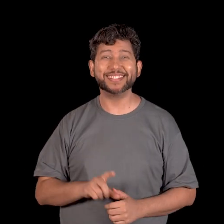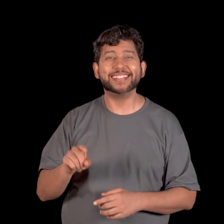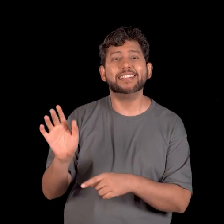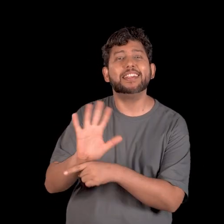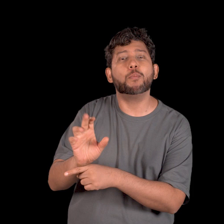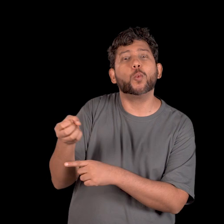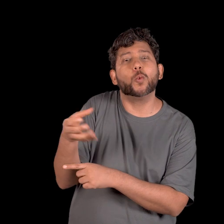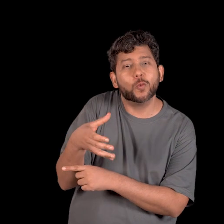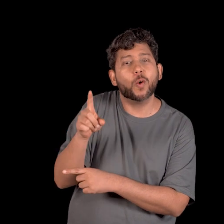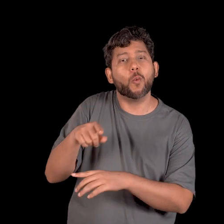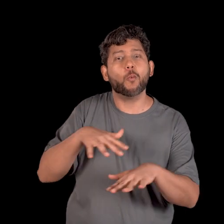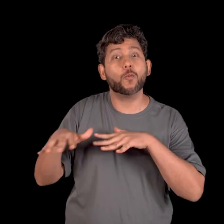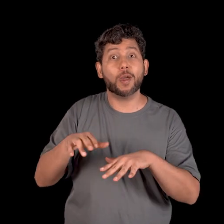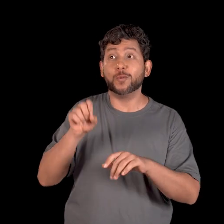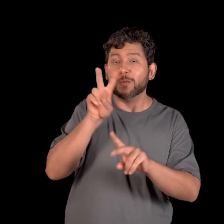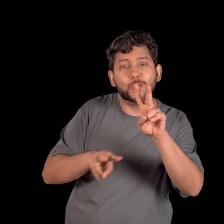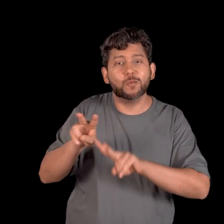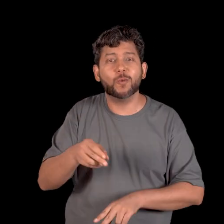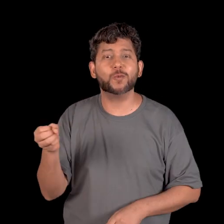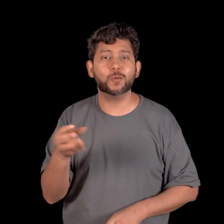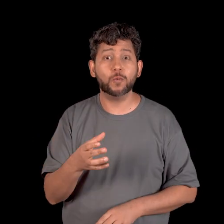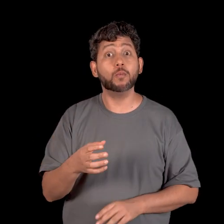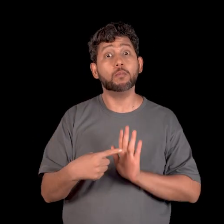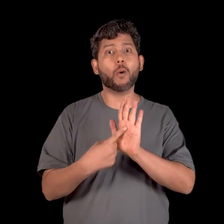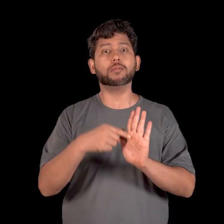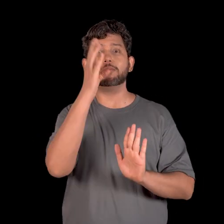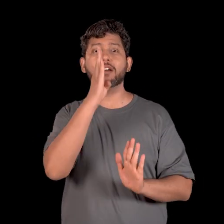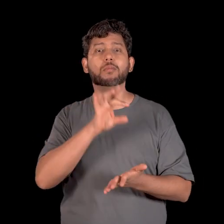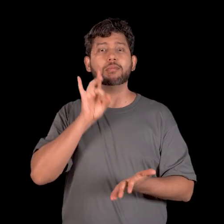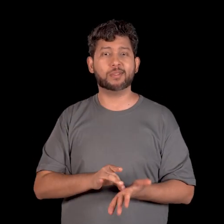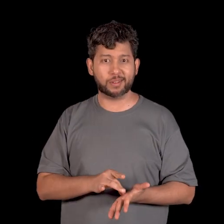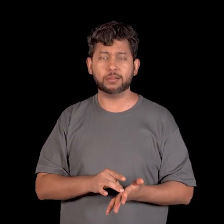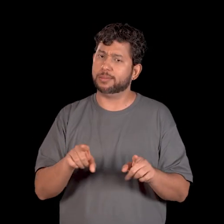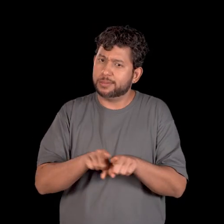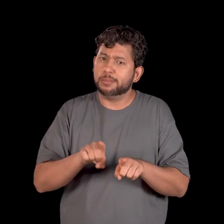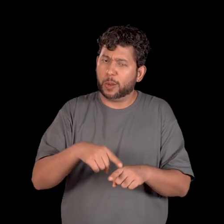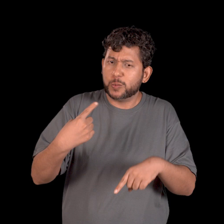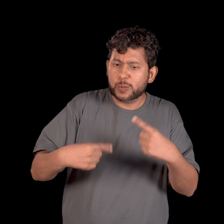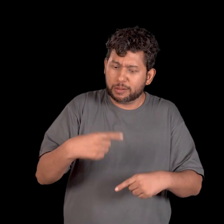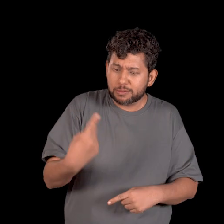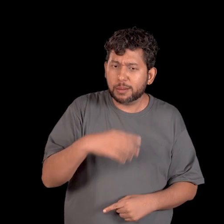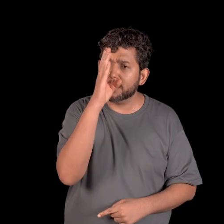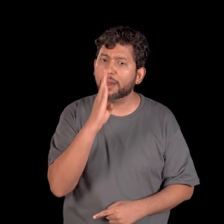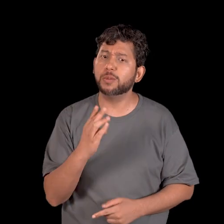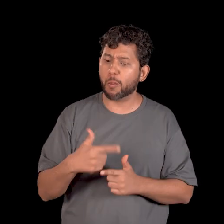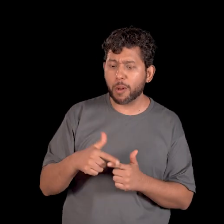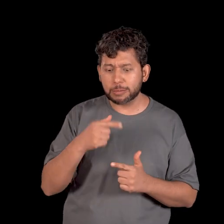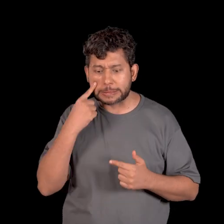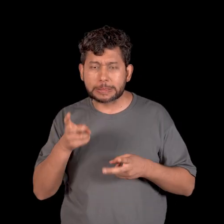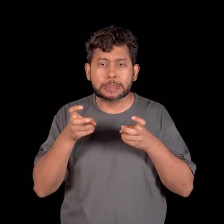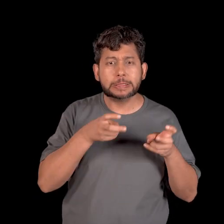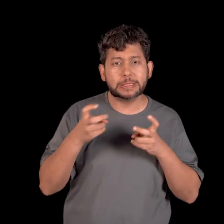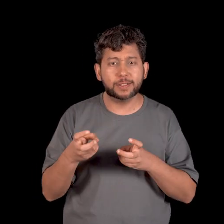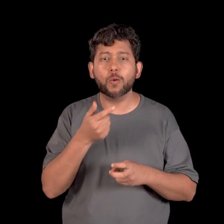cultural. O cinema novo, um movimento estético inovador que se preocupou e mostrou a realidade do país, também se debruçou sobre